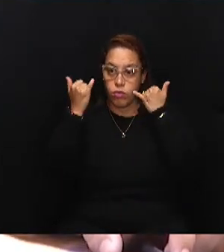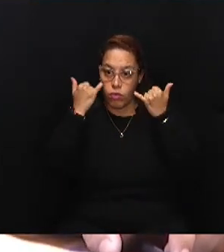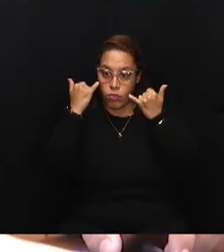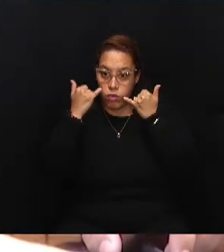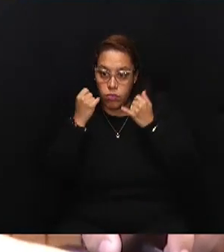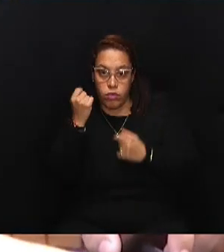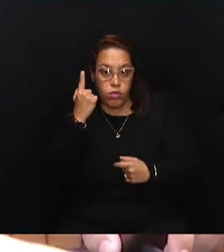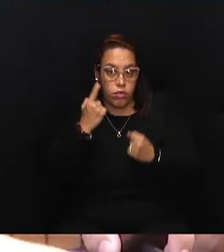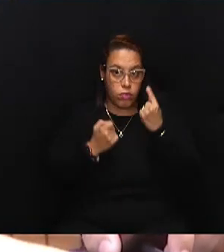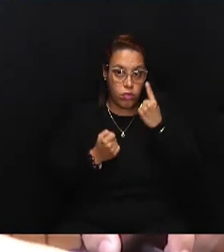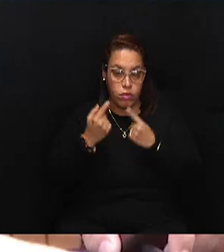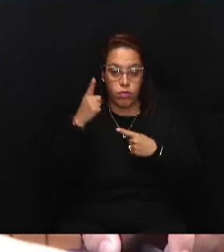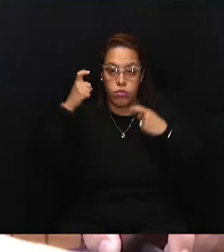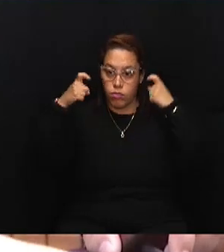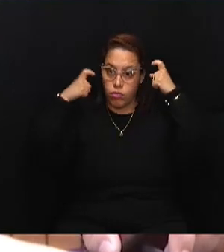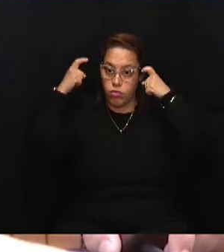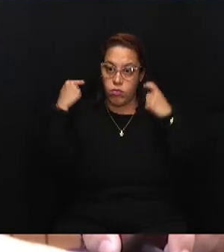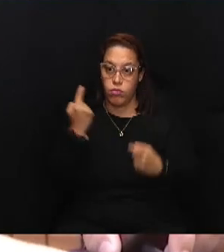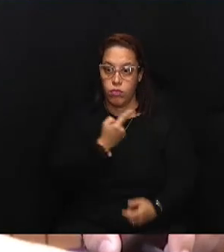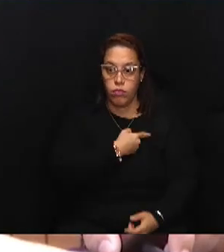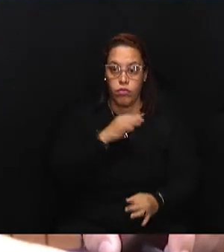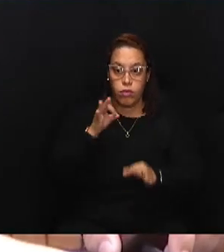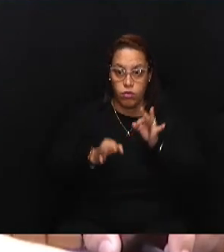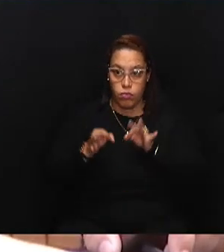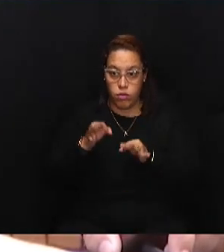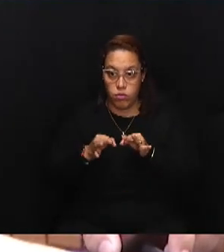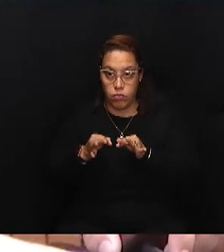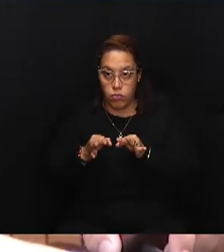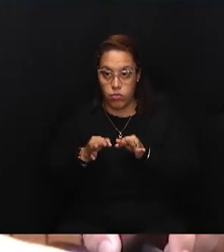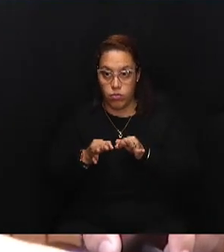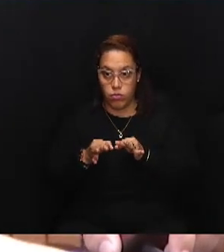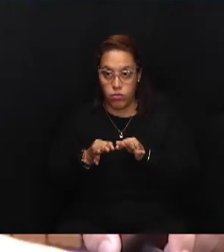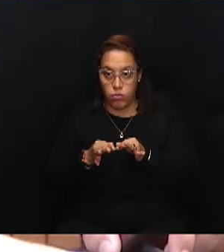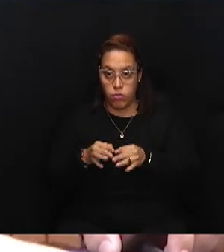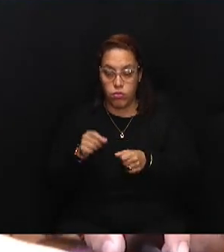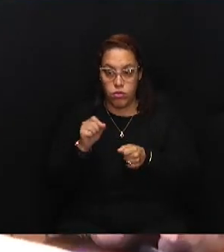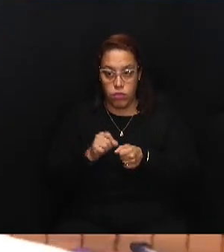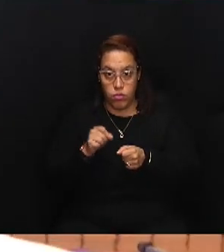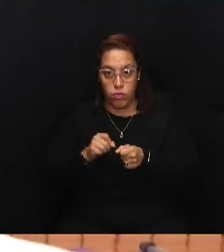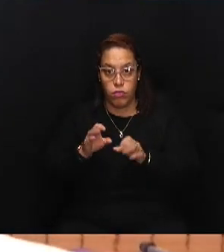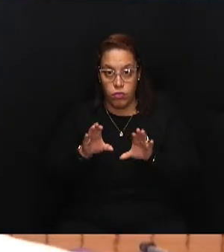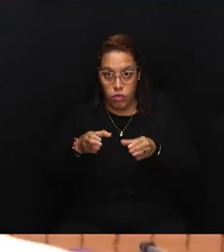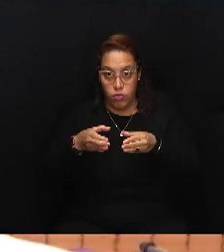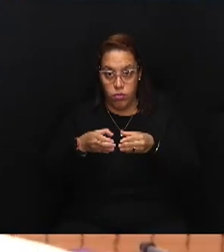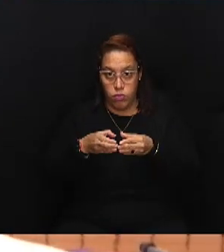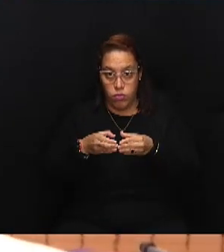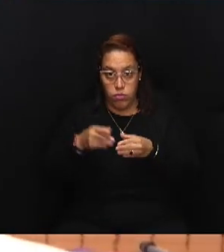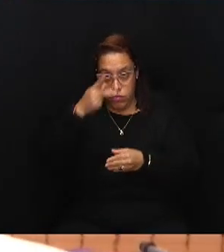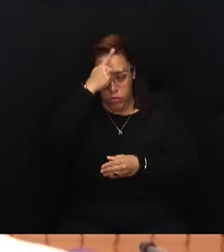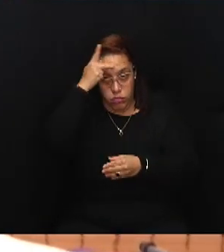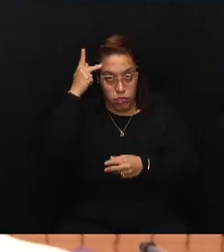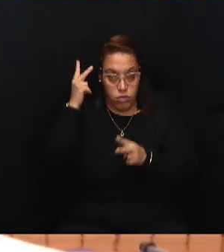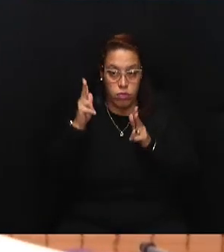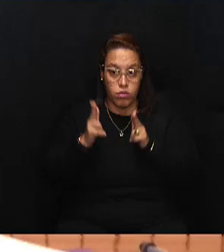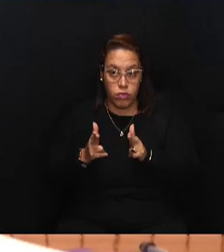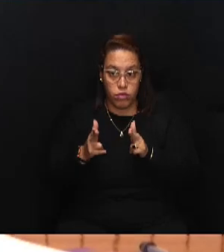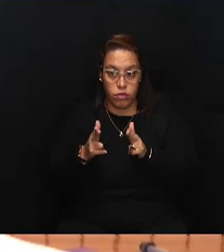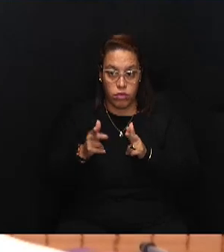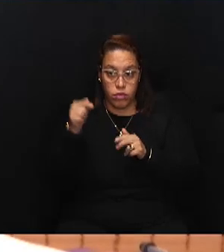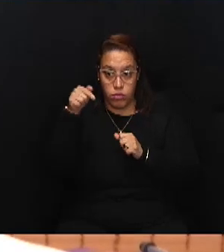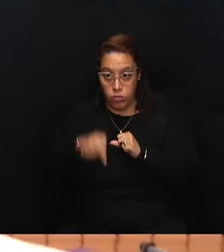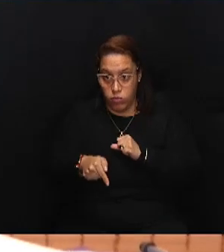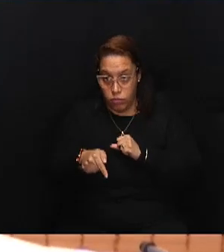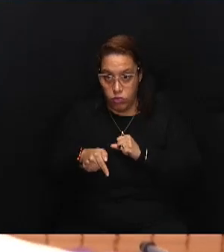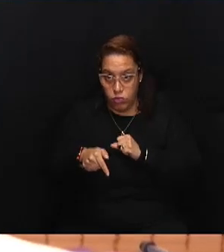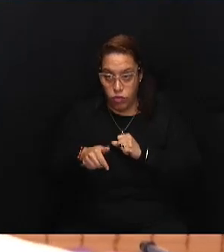vezes, né, a preocupação nossa é justamente em cima disso, de nós fazer nossas audiências, nossa comissão, para ter pessoas igual ao senhor, que sempre possa estar aqui,